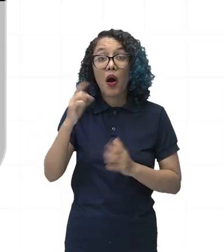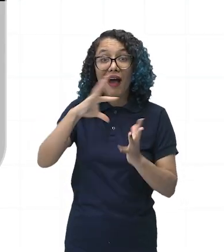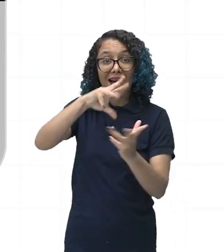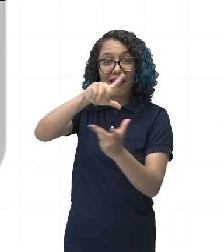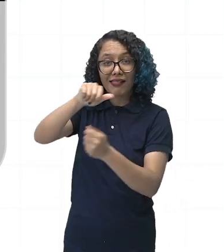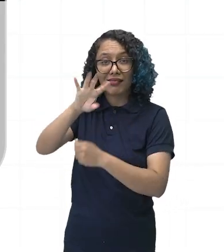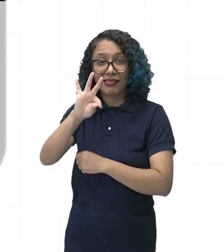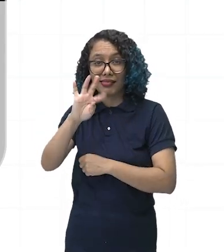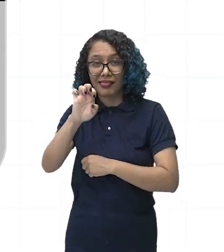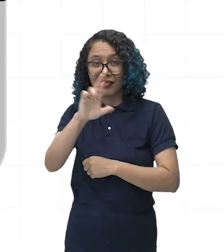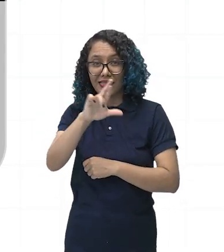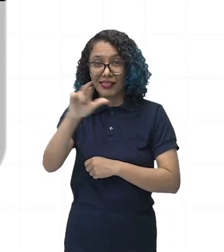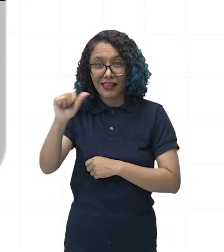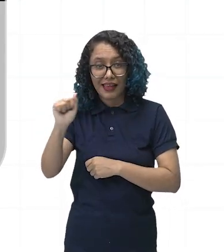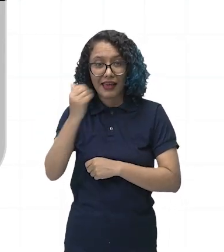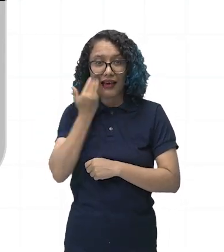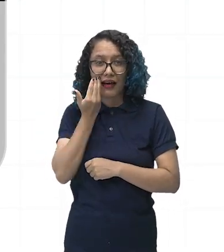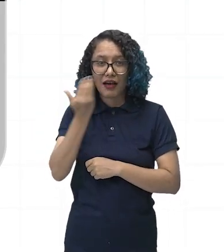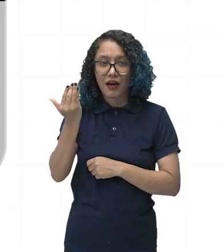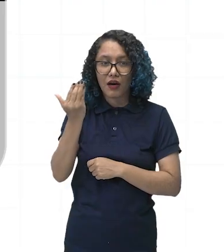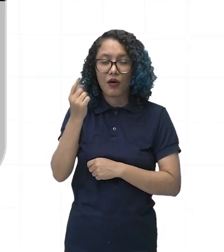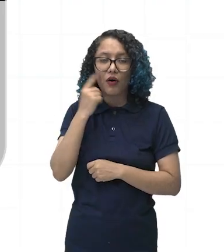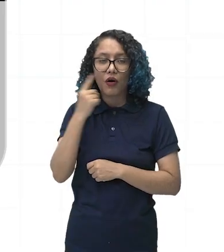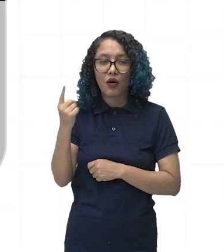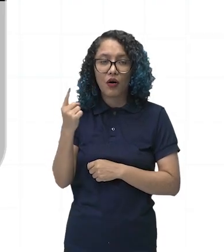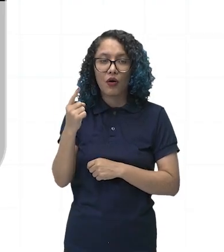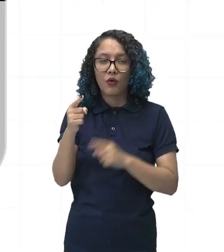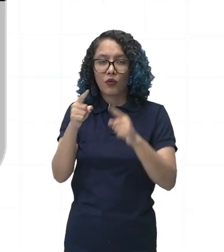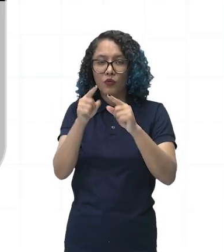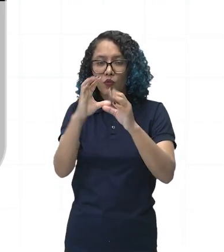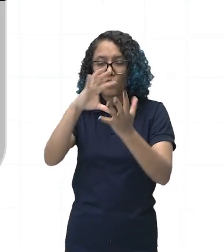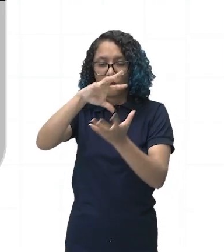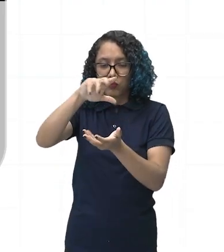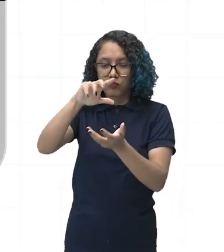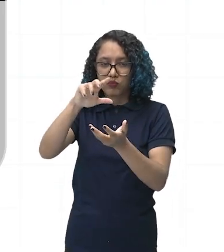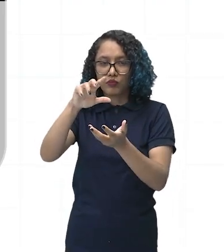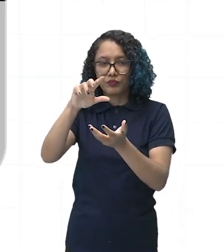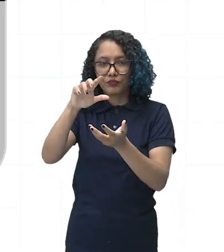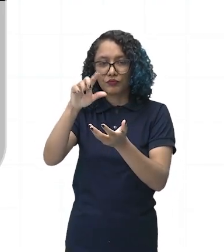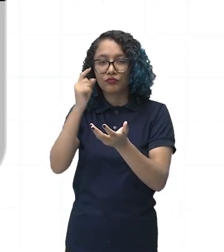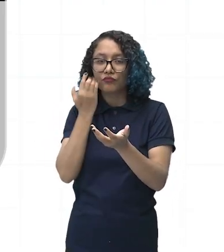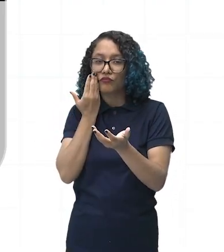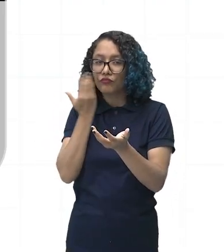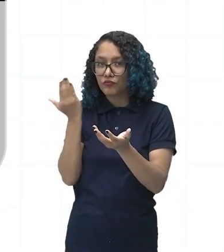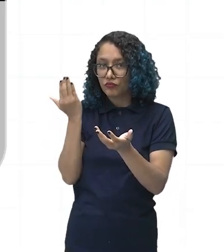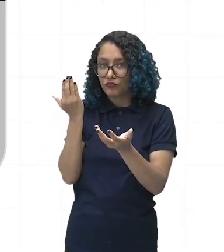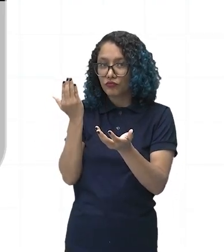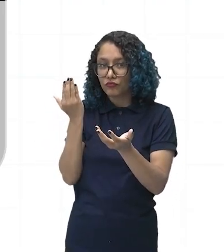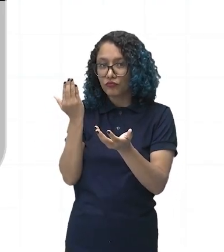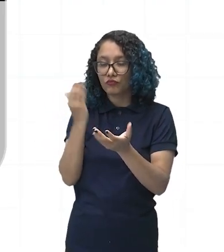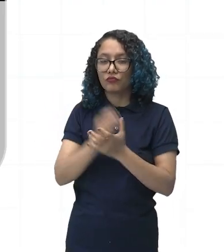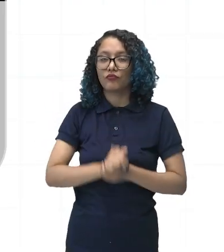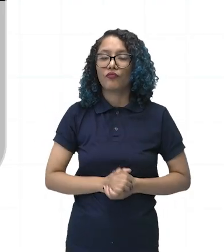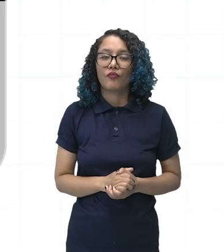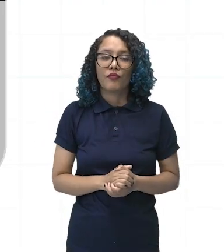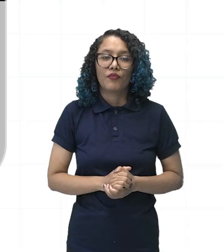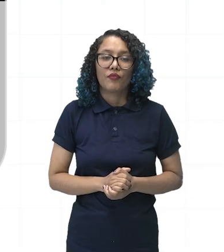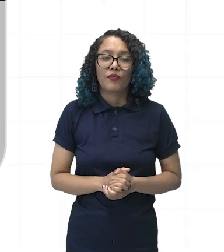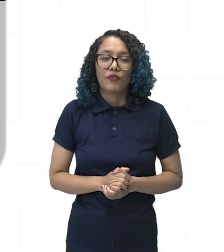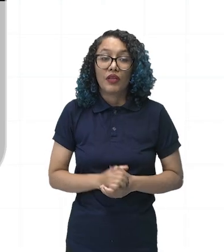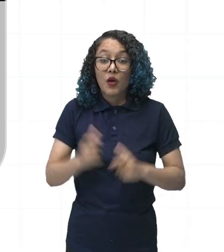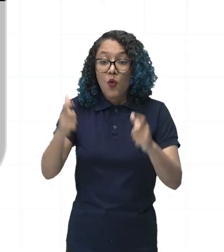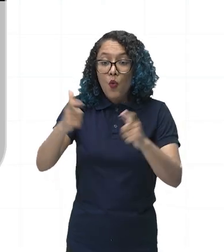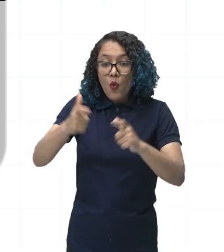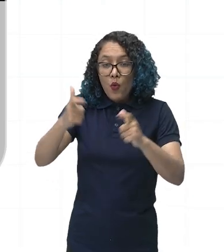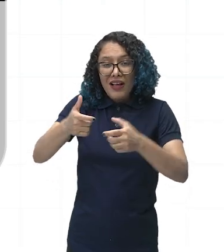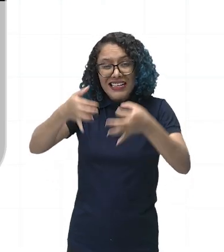vendo como a gente tem esse círculo aí, né, definindo então a nossa Terra. Então vejam que essa